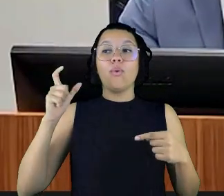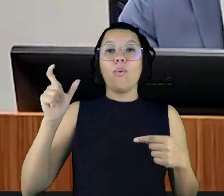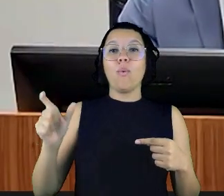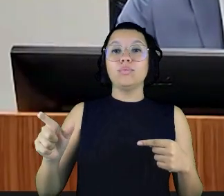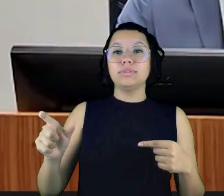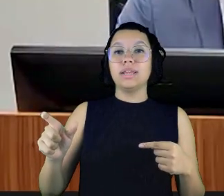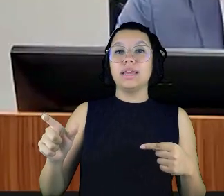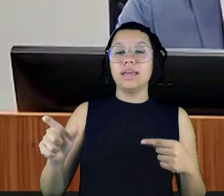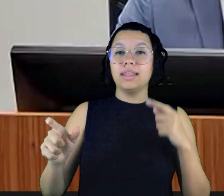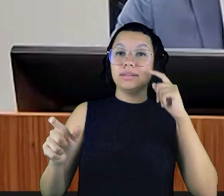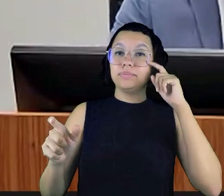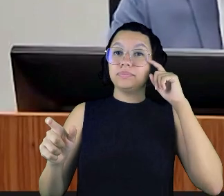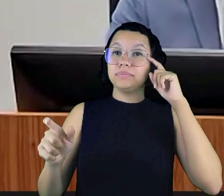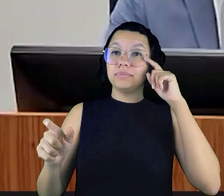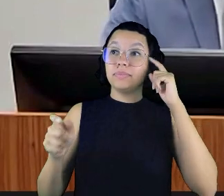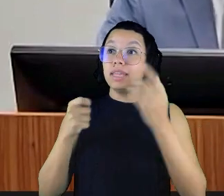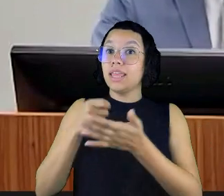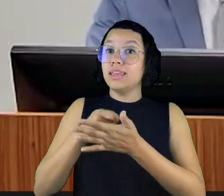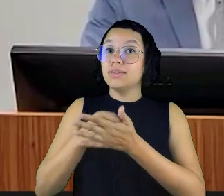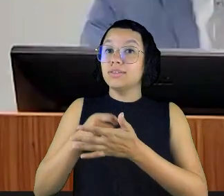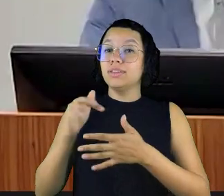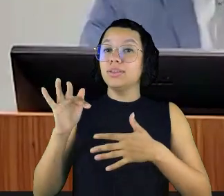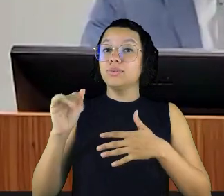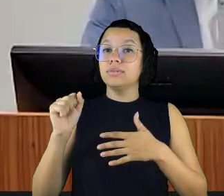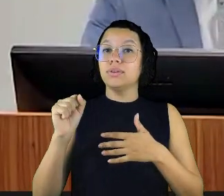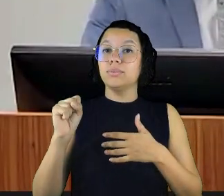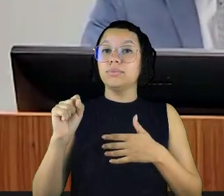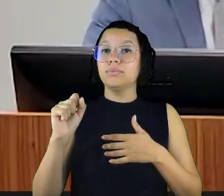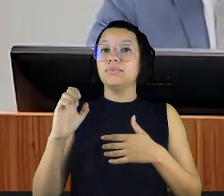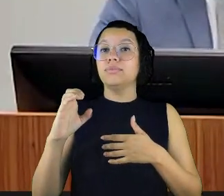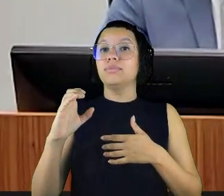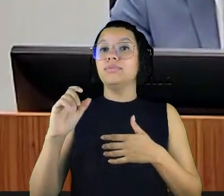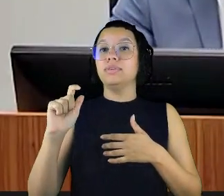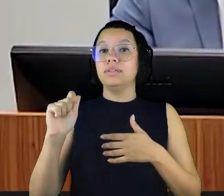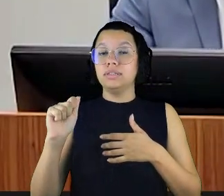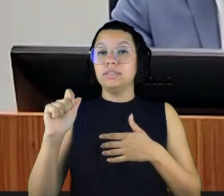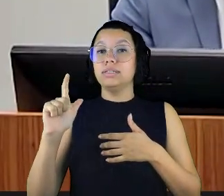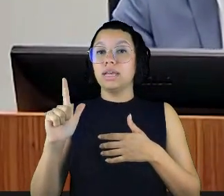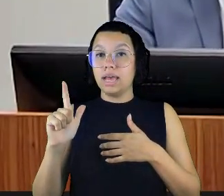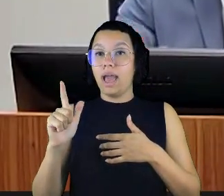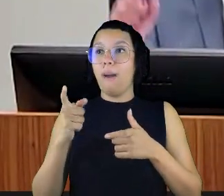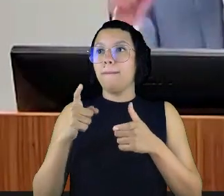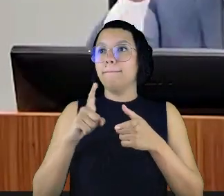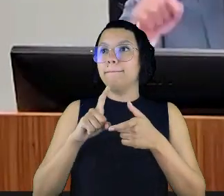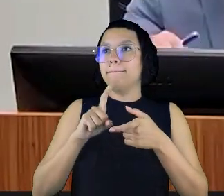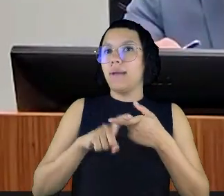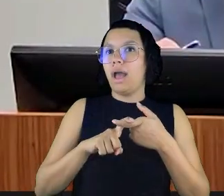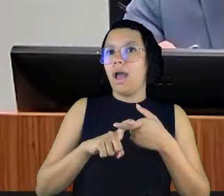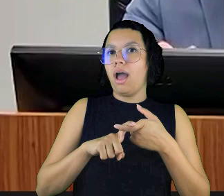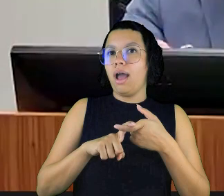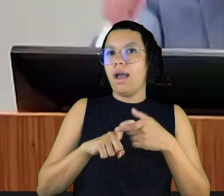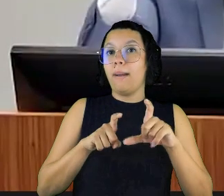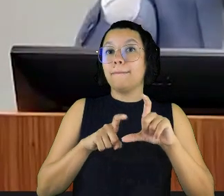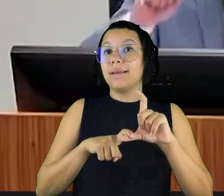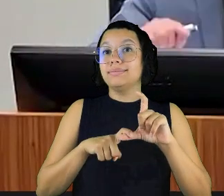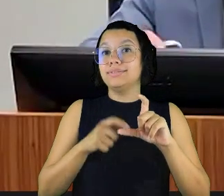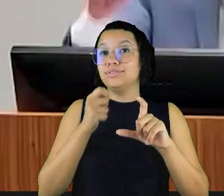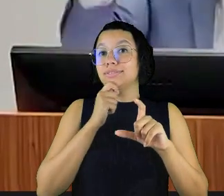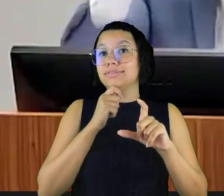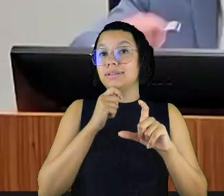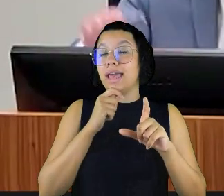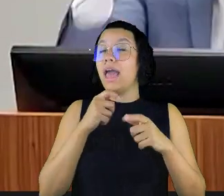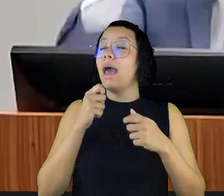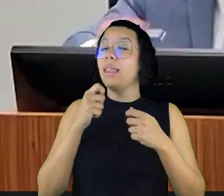executivo-fiscais pendentes. E ela pode discutir o crédito? Não pode discutir o crédito, porque a sua legitimidade é